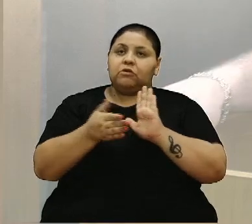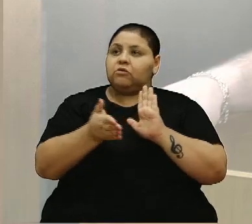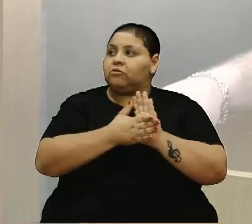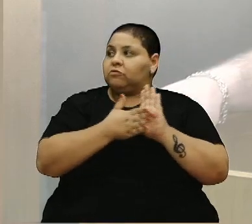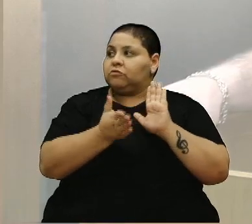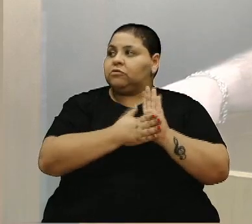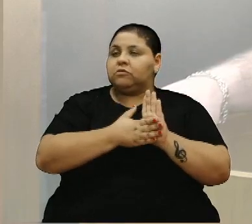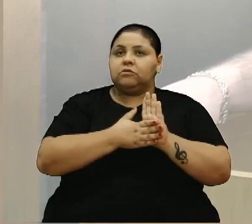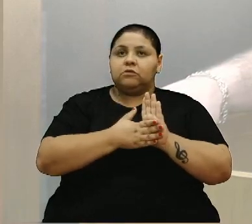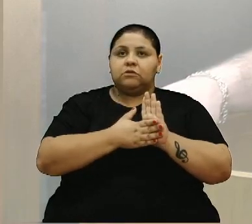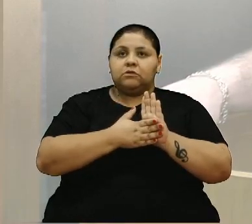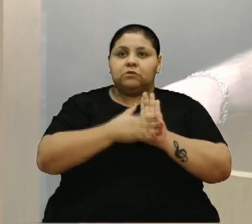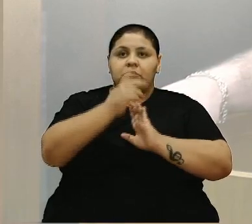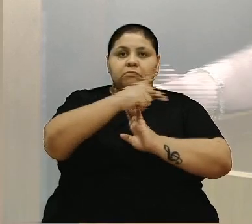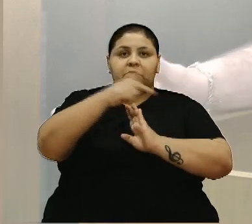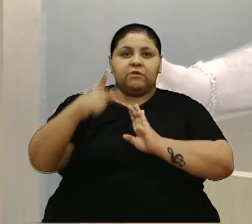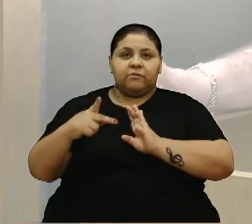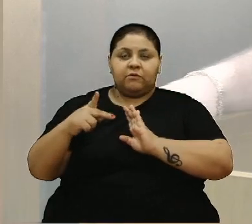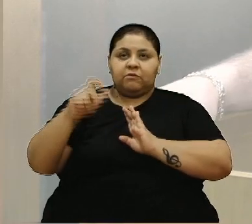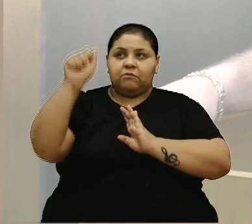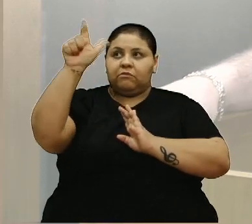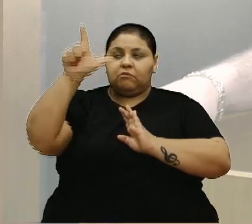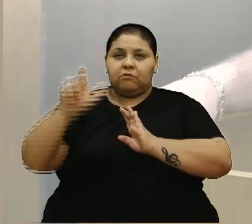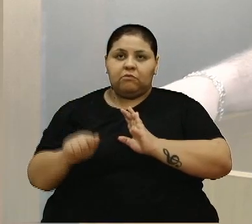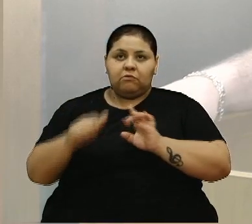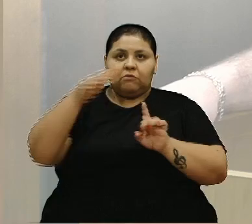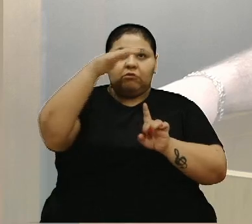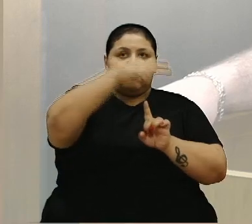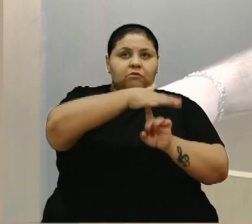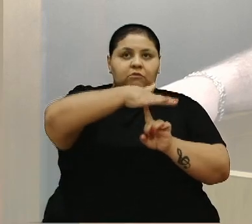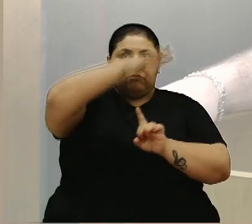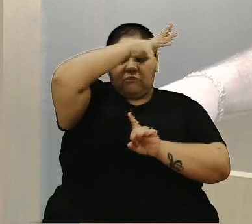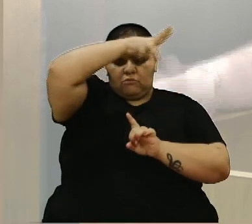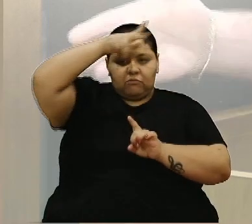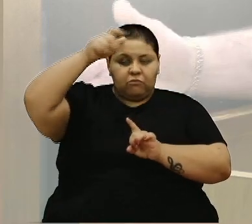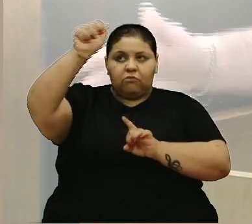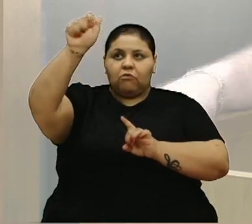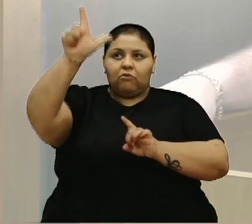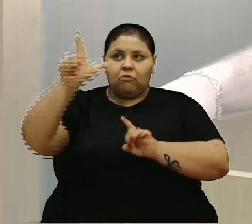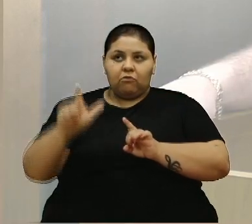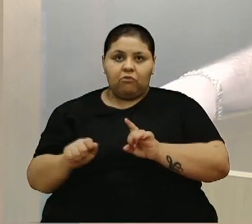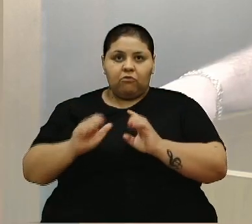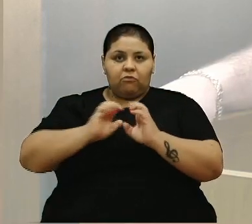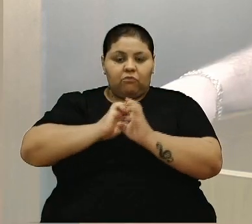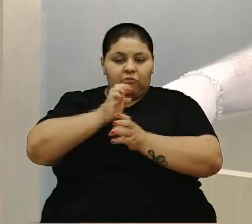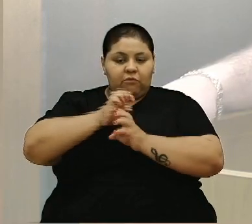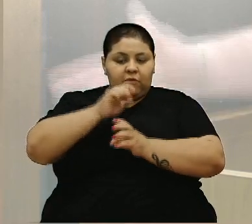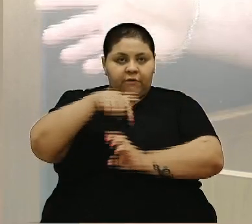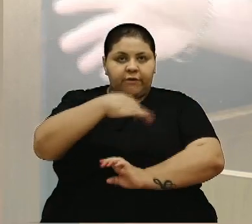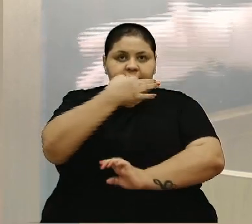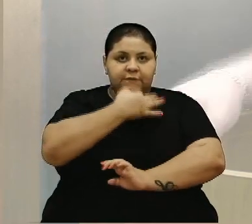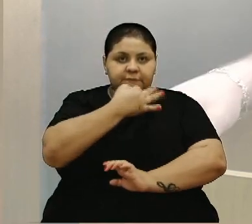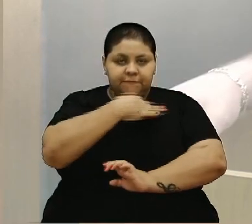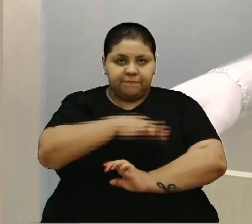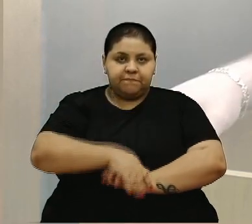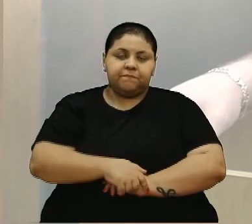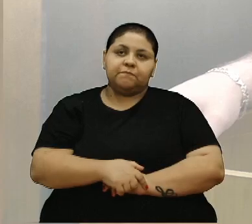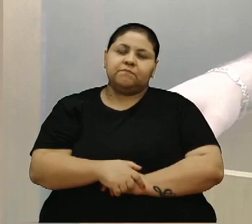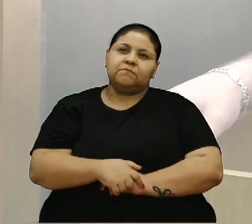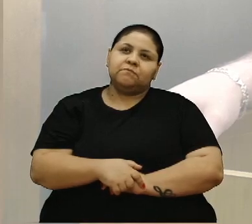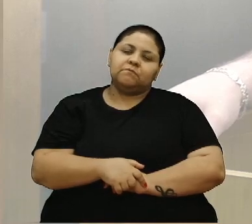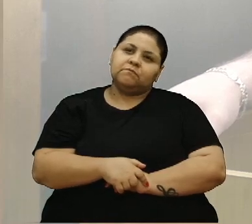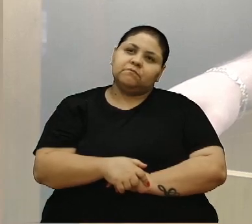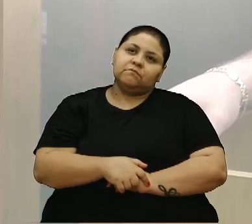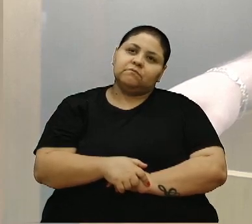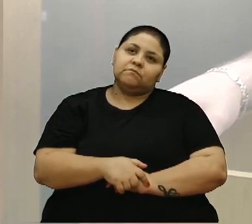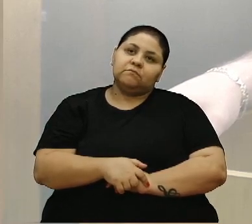pelo Progressistas Afro, que é a Feira Municipal do Afroempreendedorismo no nosso município de Caxias do Sul, que